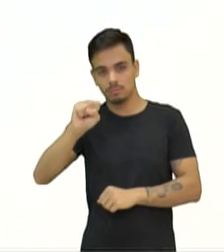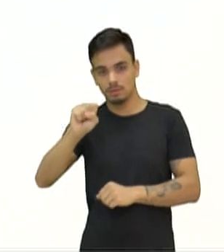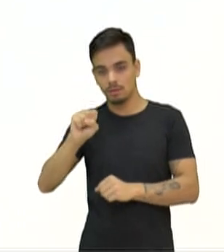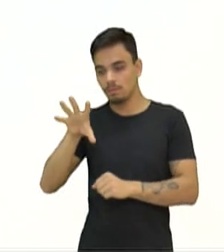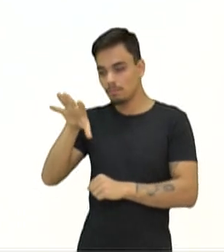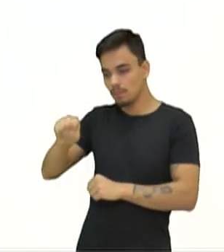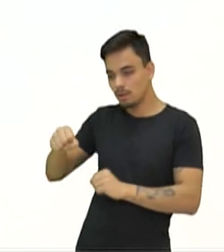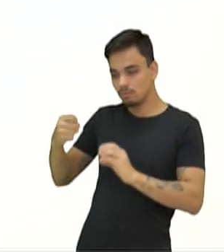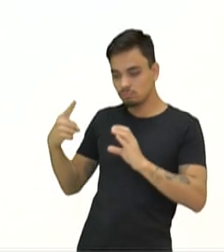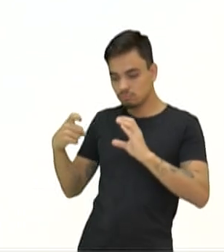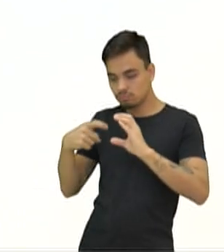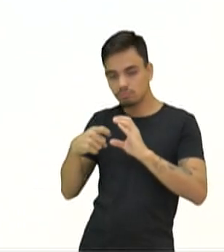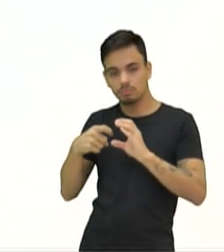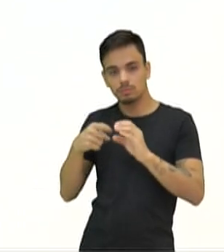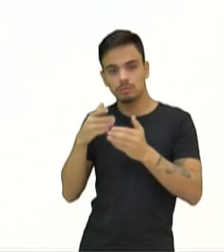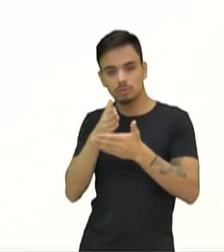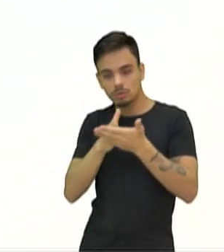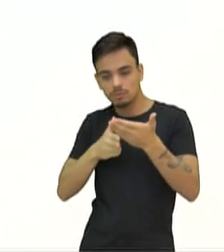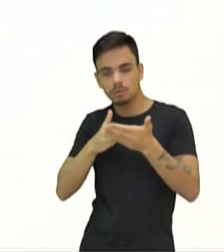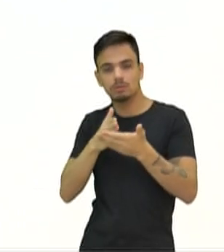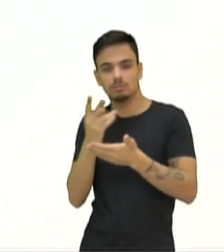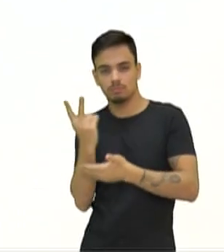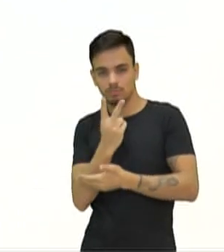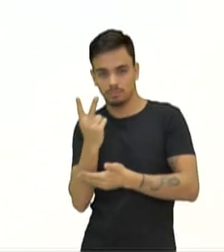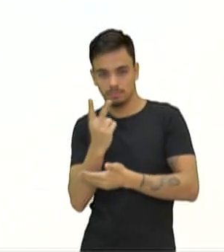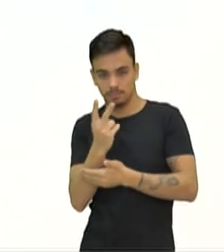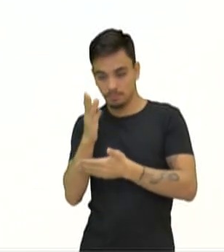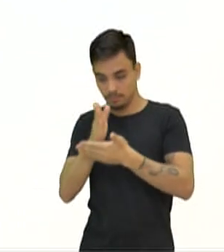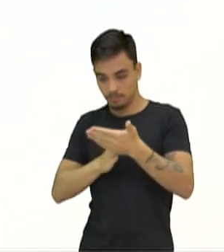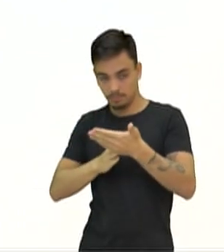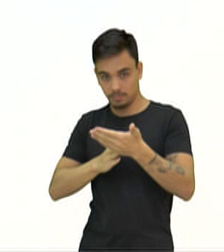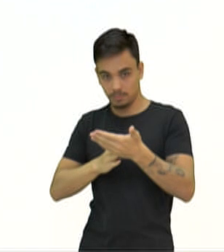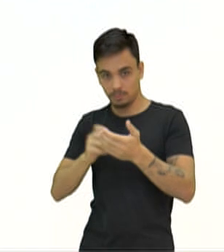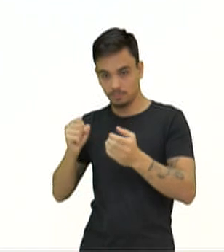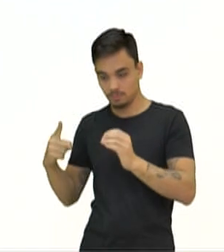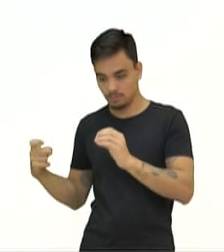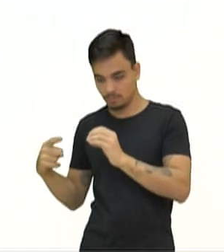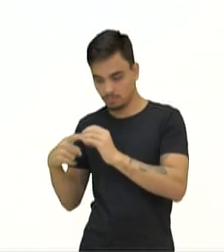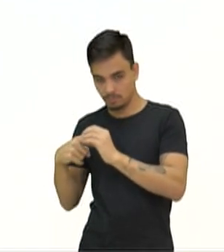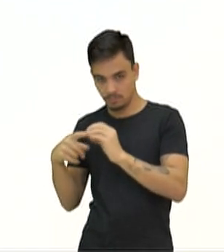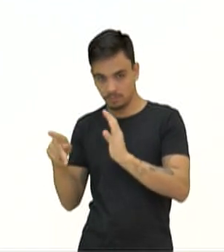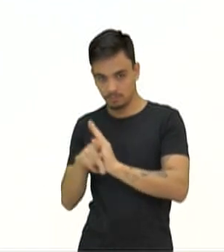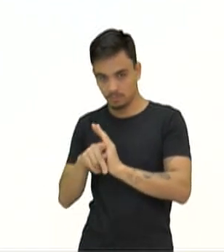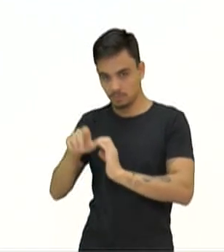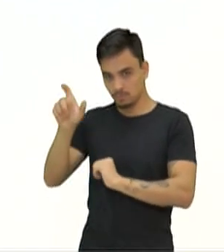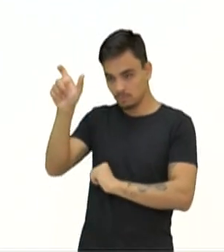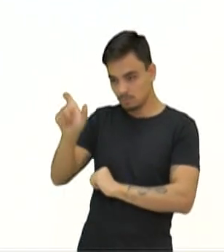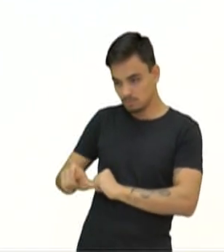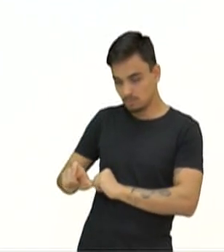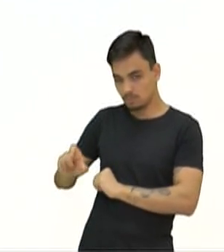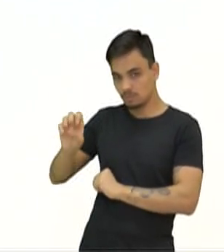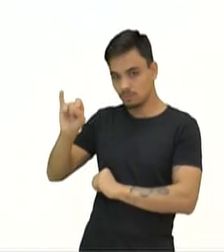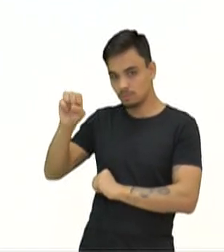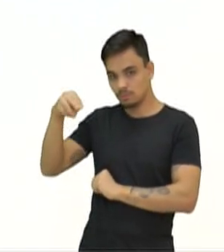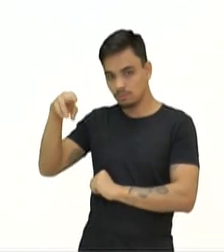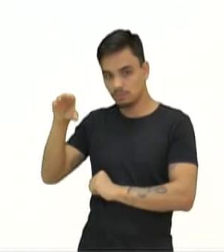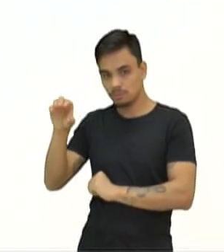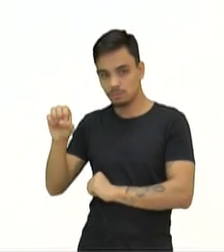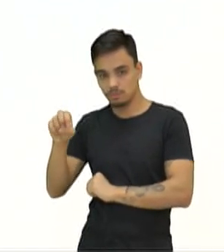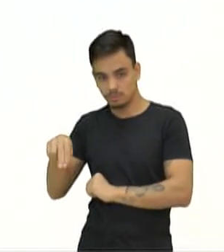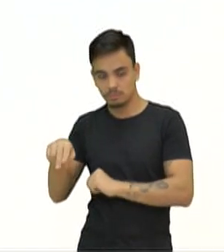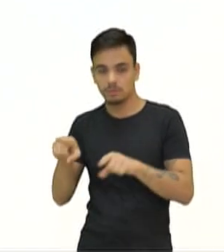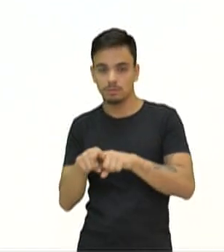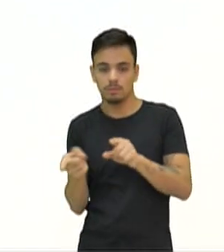grupos. Metade foi fertilizado com esperma de Simon e a outra metade com Graham. E o